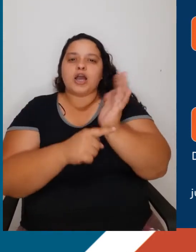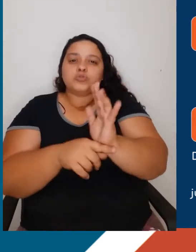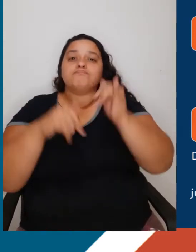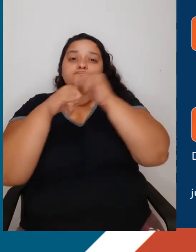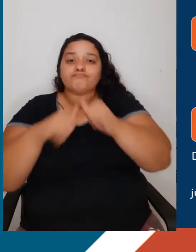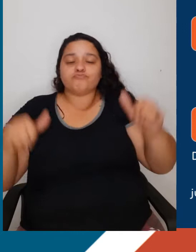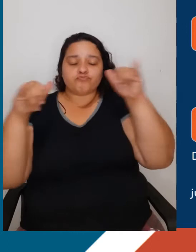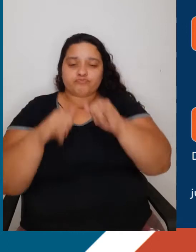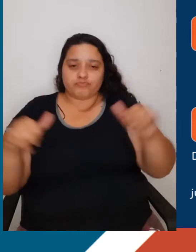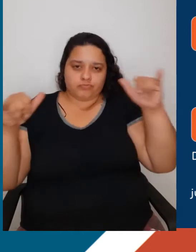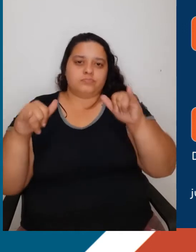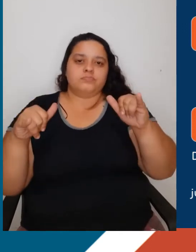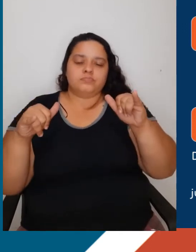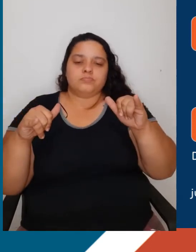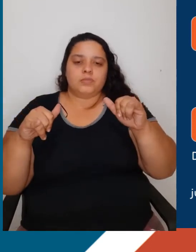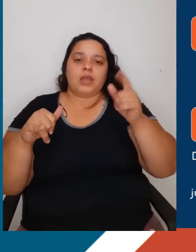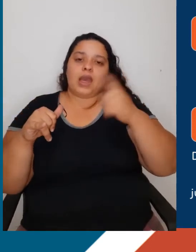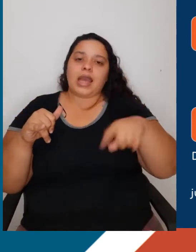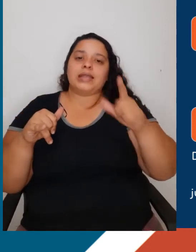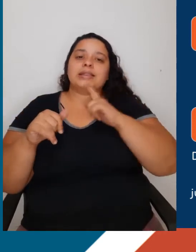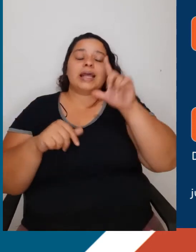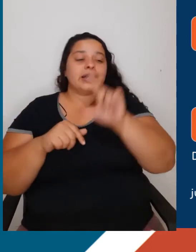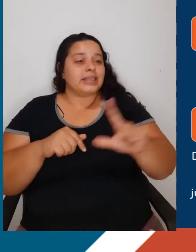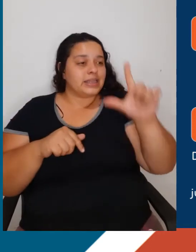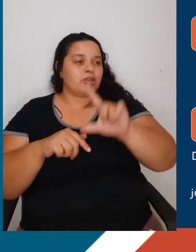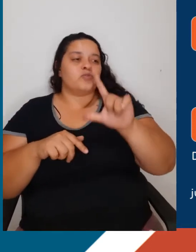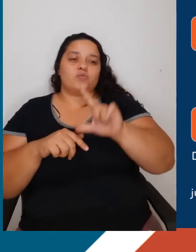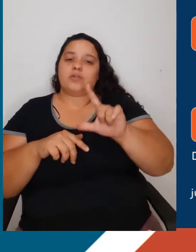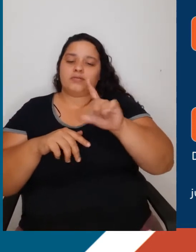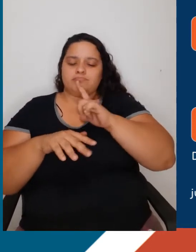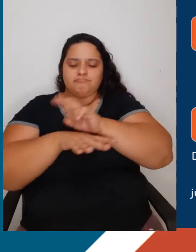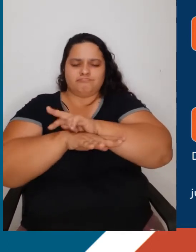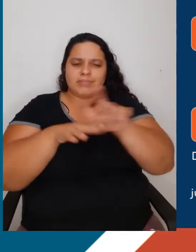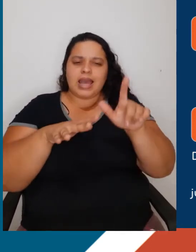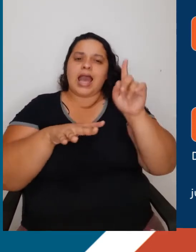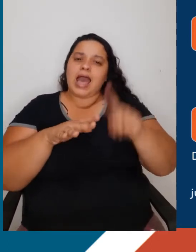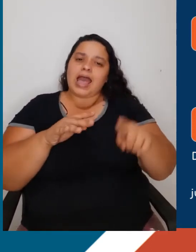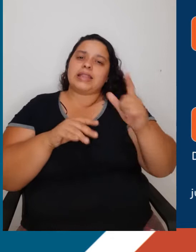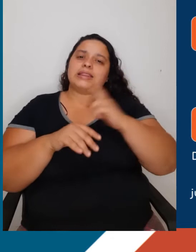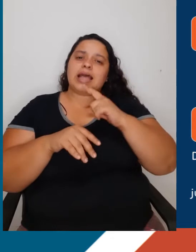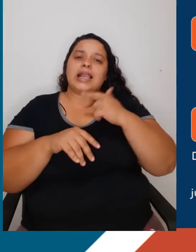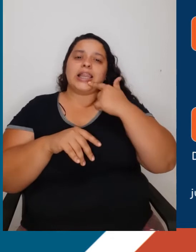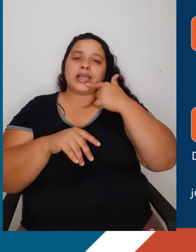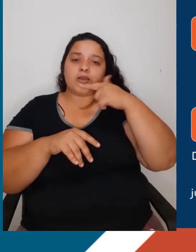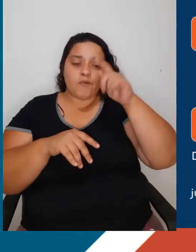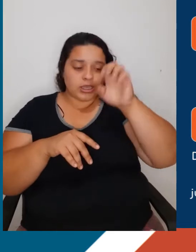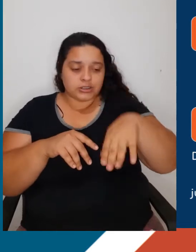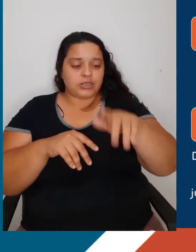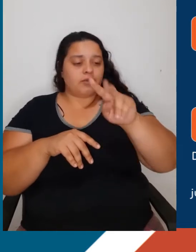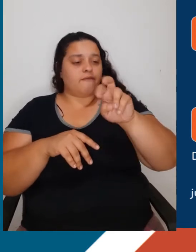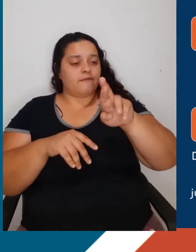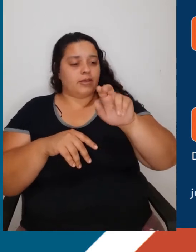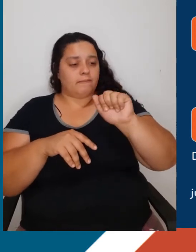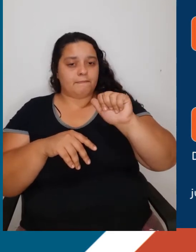de informação. Ela passa a incorporar o conceito de literatura multimodal, que além de linguagem verbal, promove uma mescla de